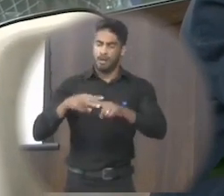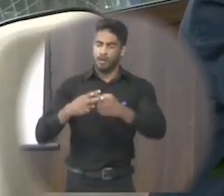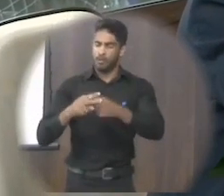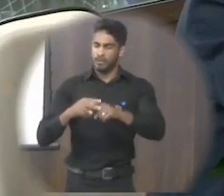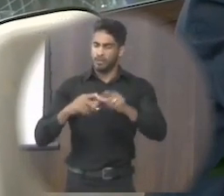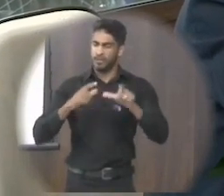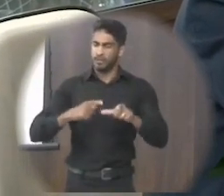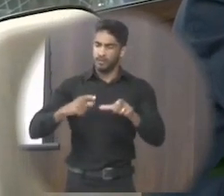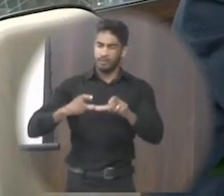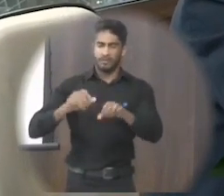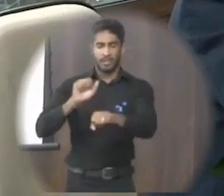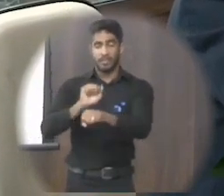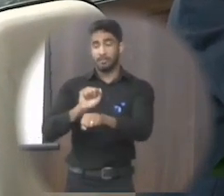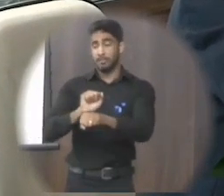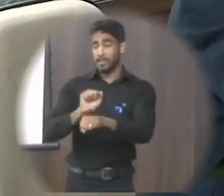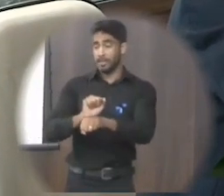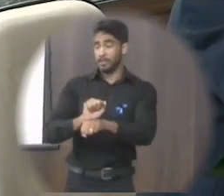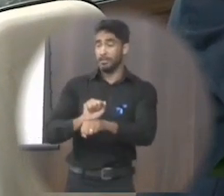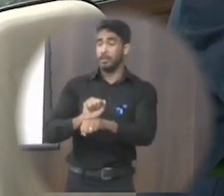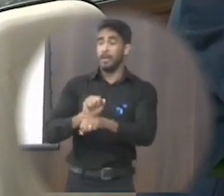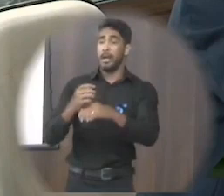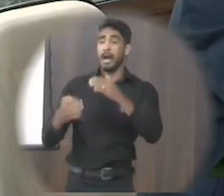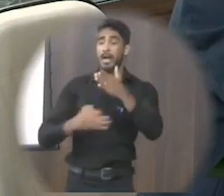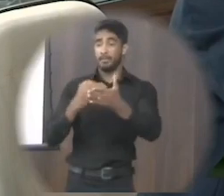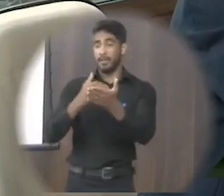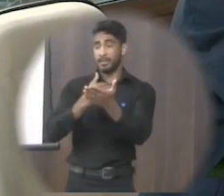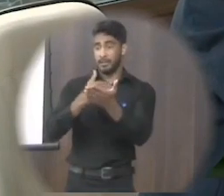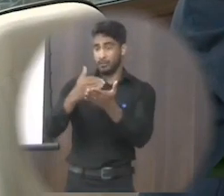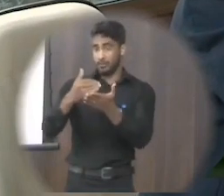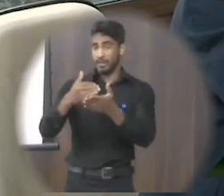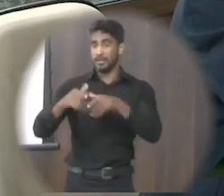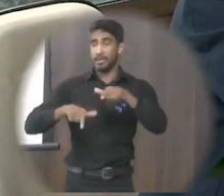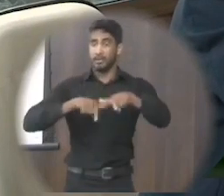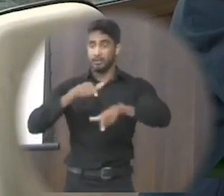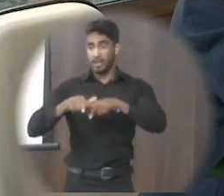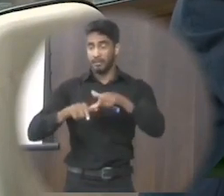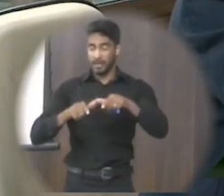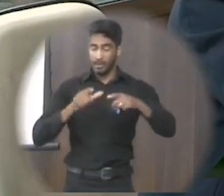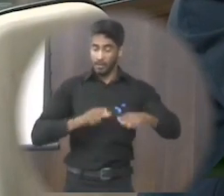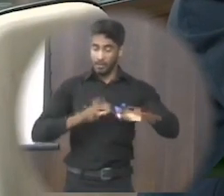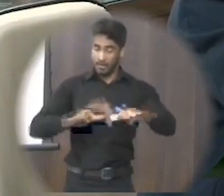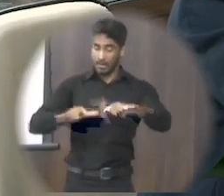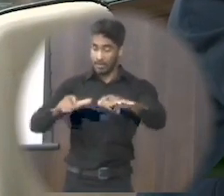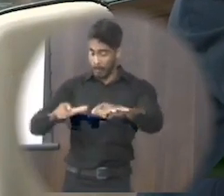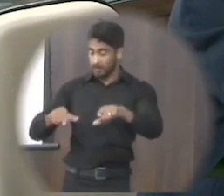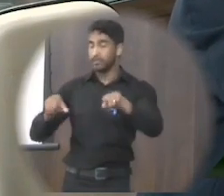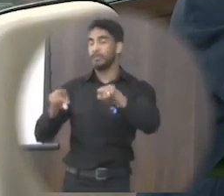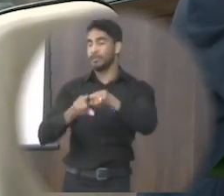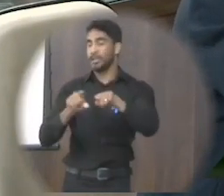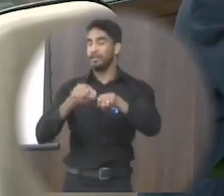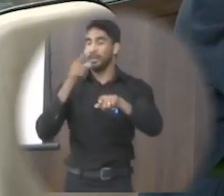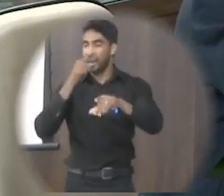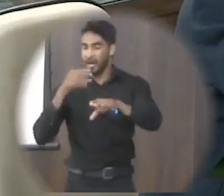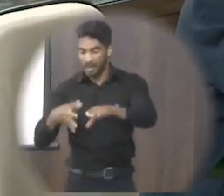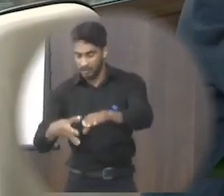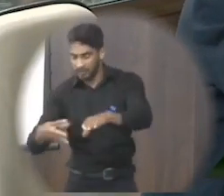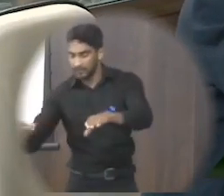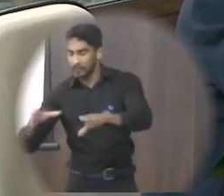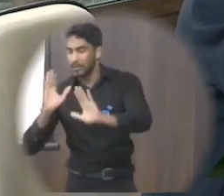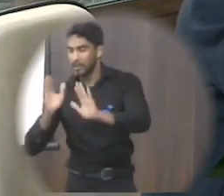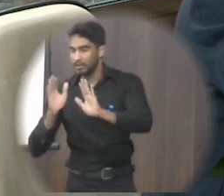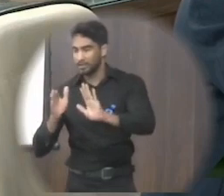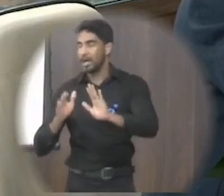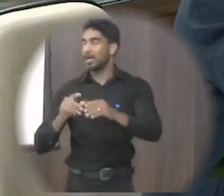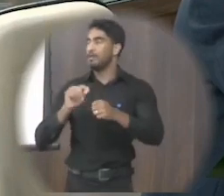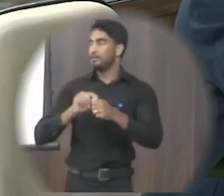dependendo da empresa começar o serviço, que já tanto da drenagem como do calçamento foi a mesma empresa. Tinha feito a licitação